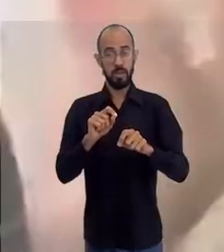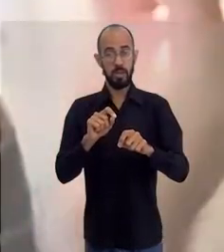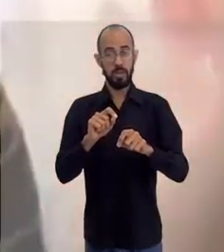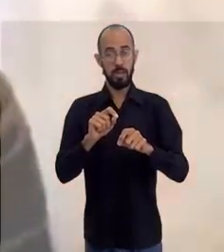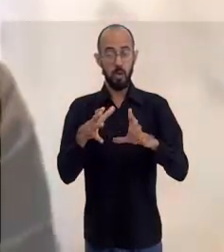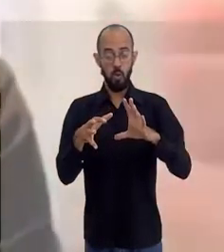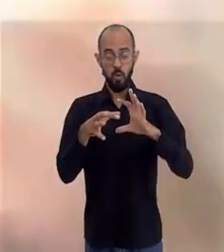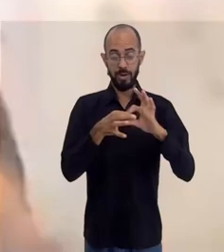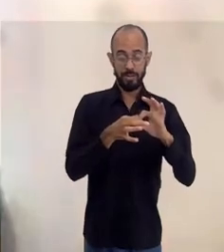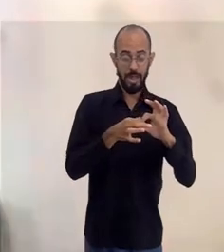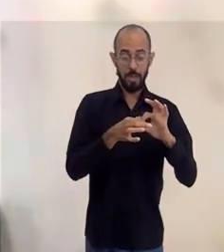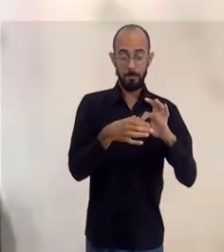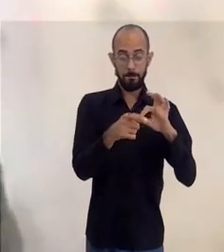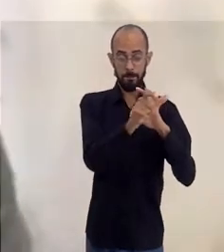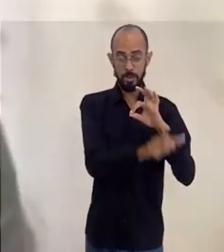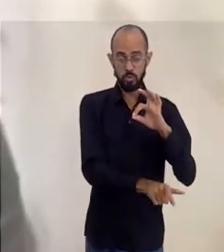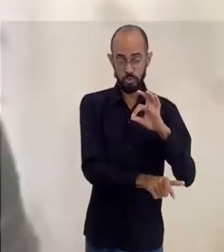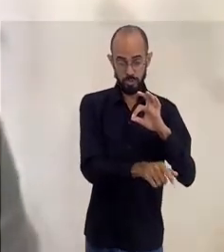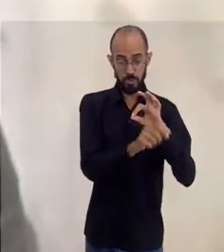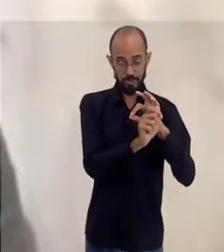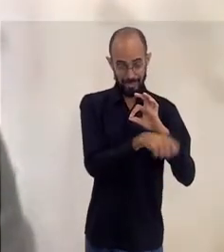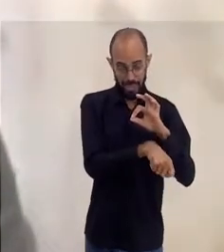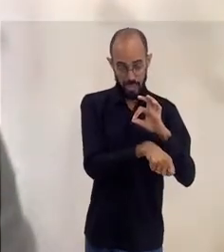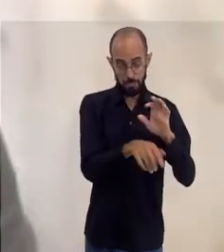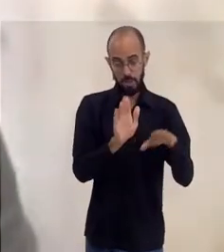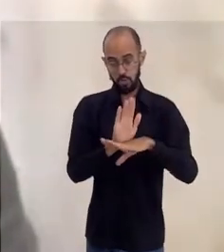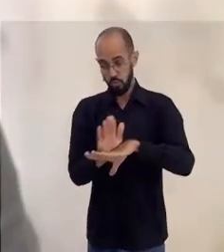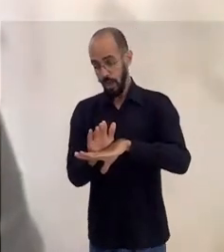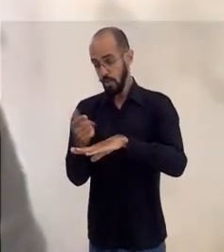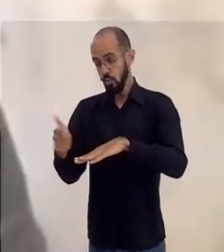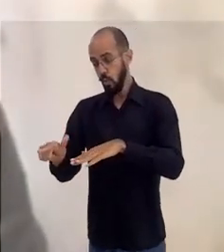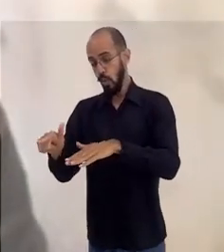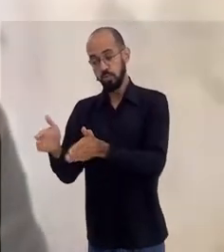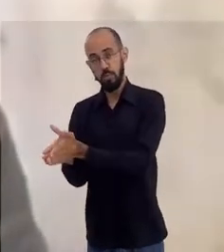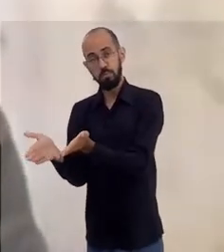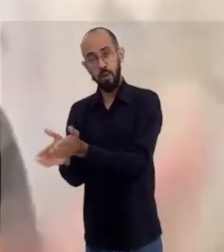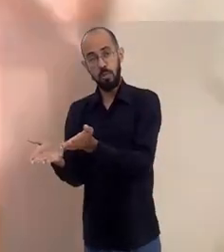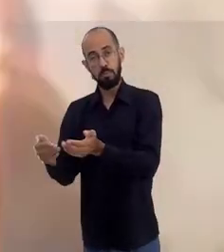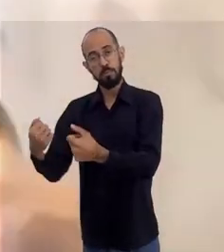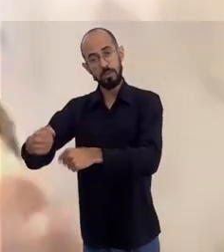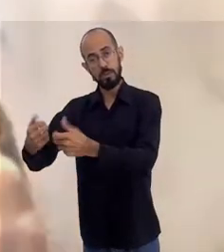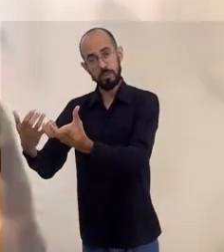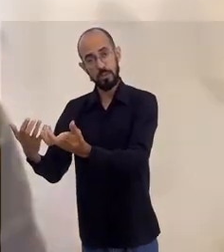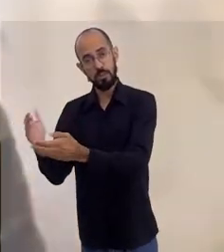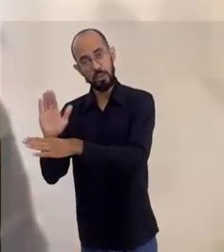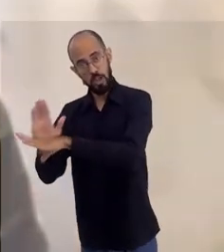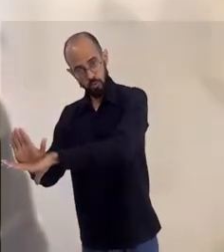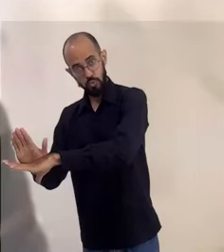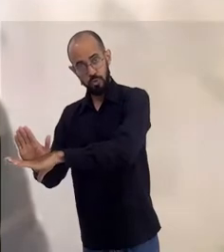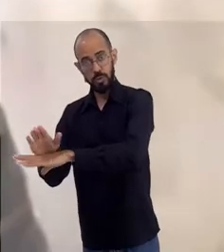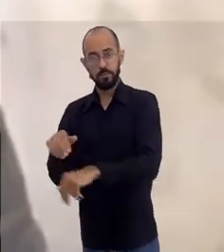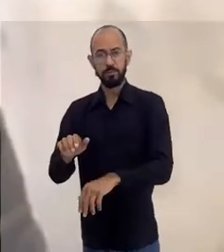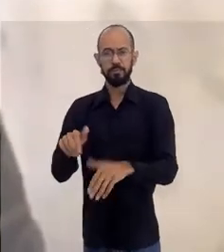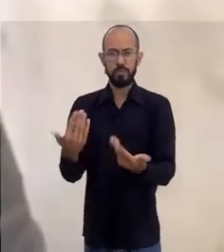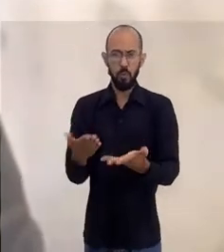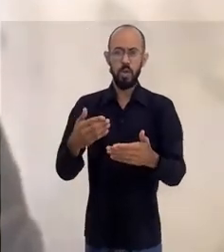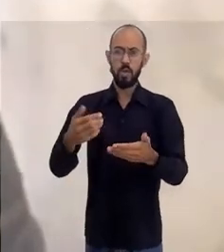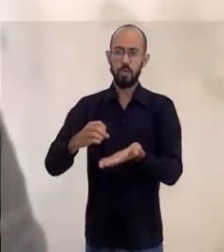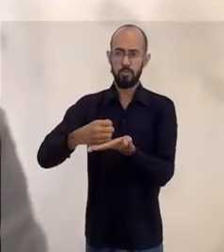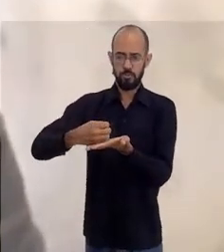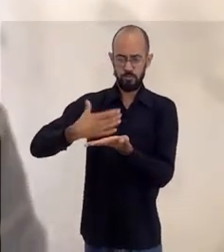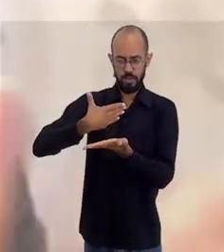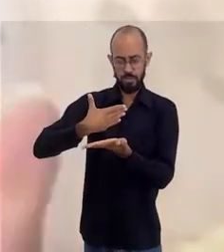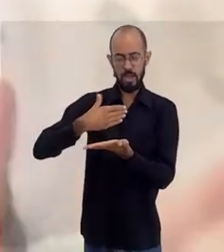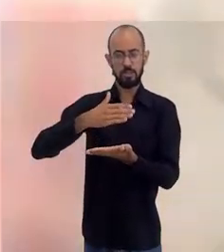ligar pessoas que podem ajudar com quem precisa de ajuda EA Curioso o que eu recebo muitas mensagens de